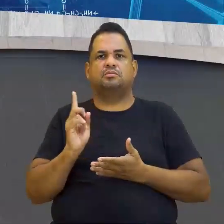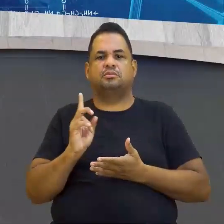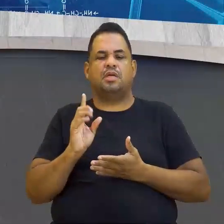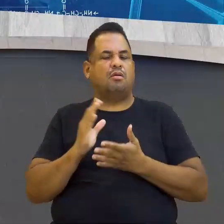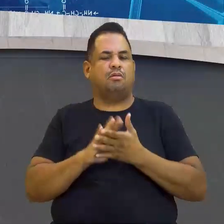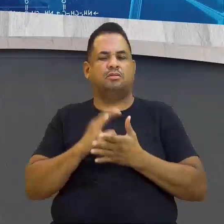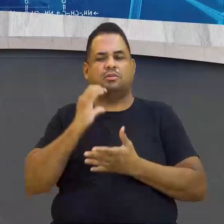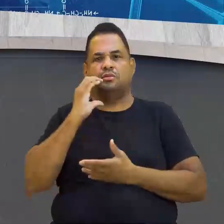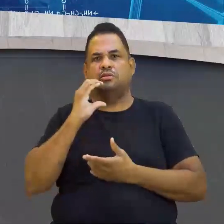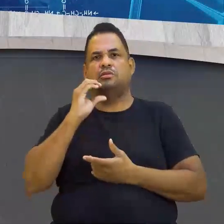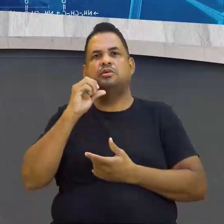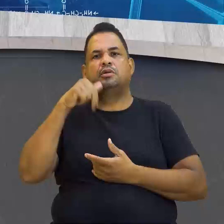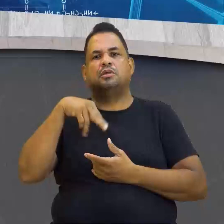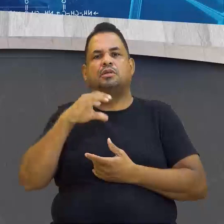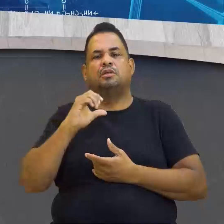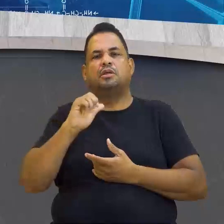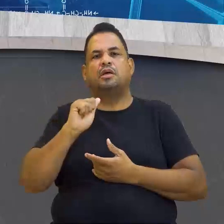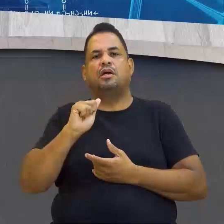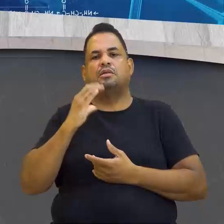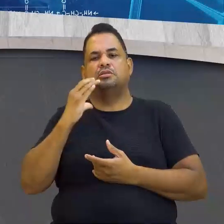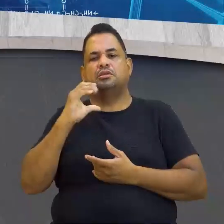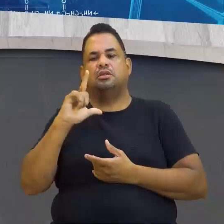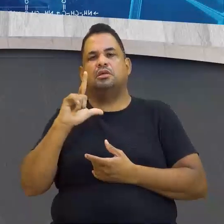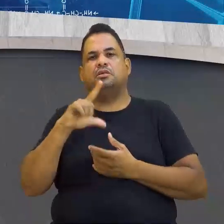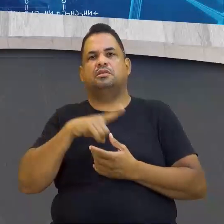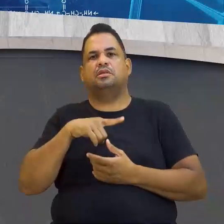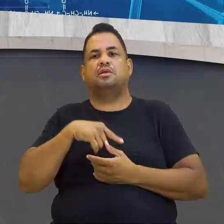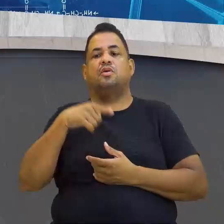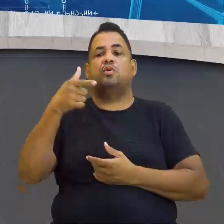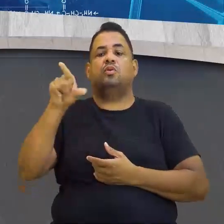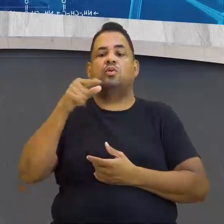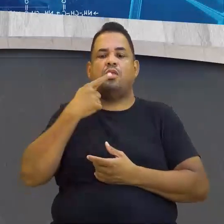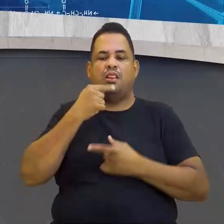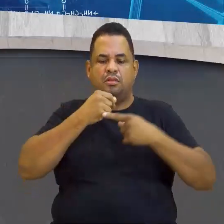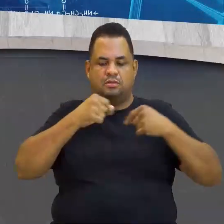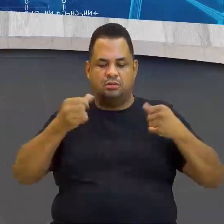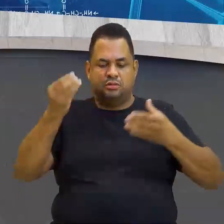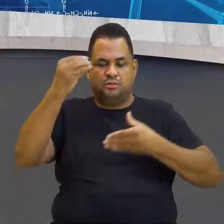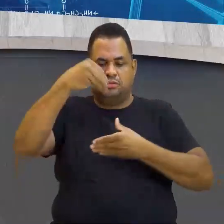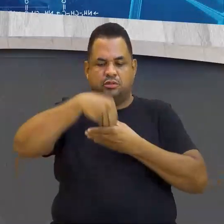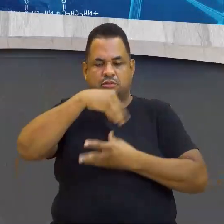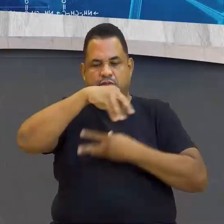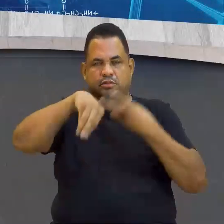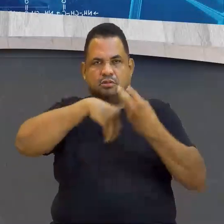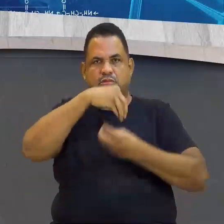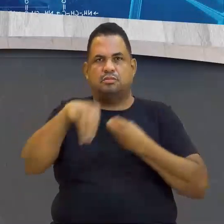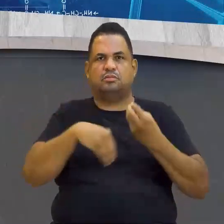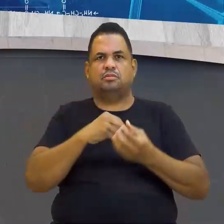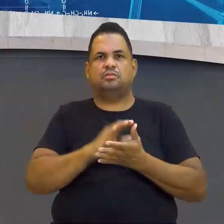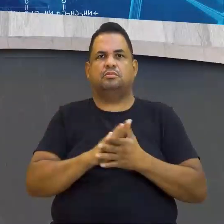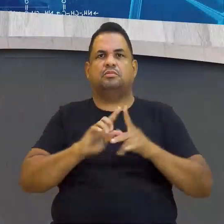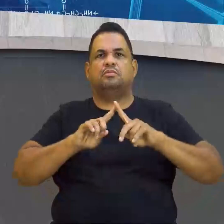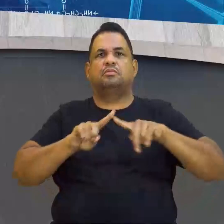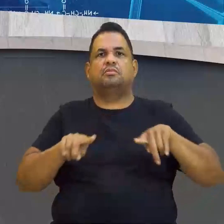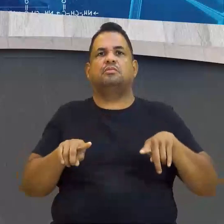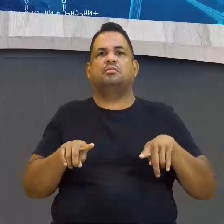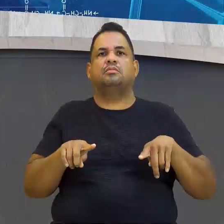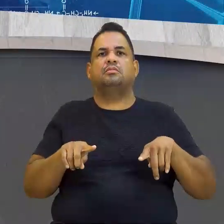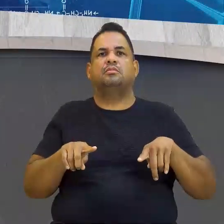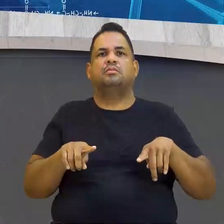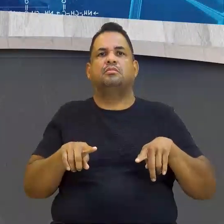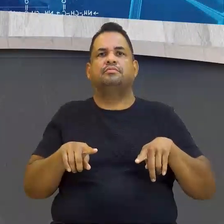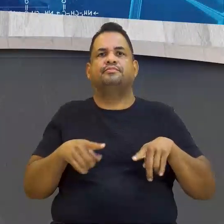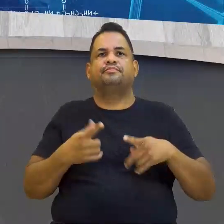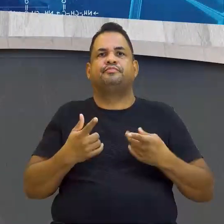de sódio. Existem outros sais que fazem parte dessa mistura. Porém, o que está